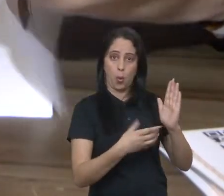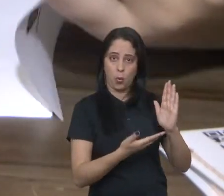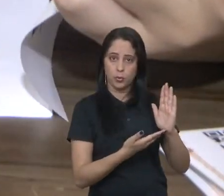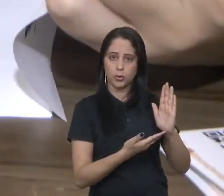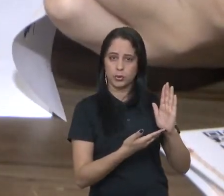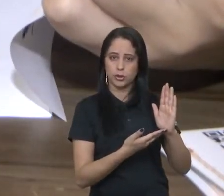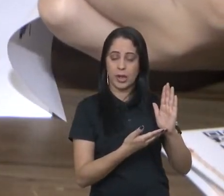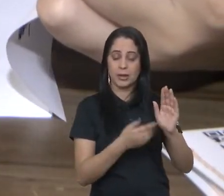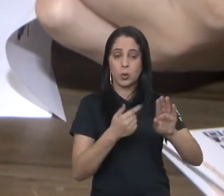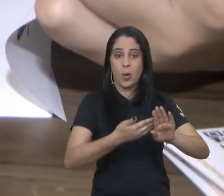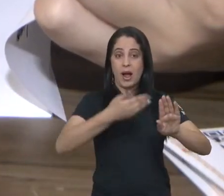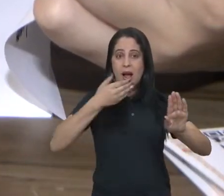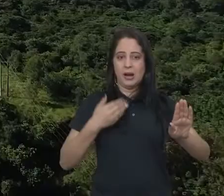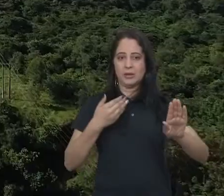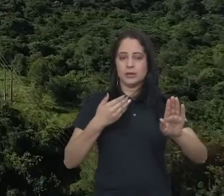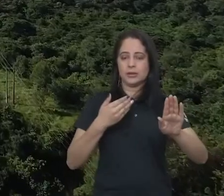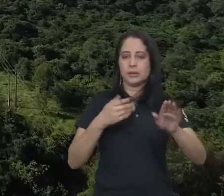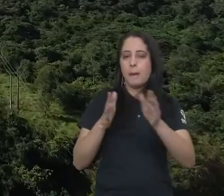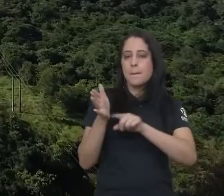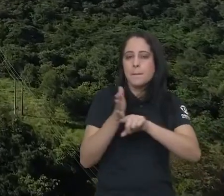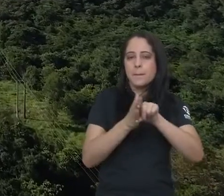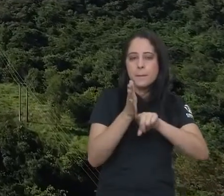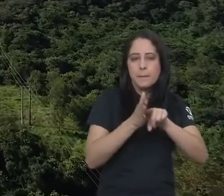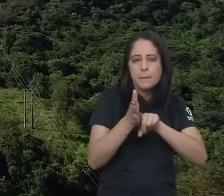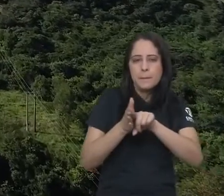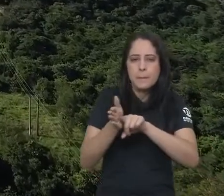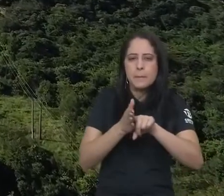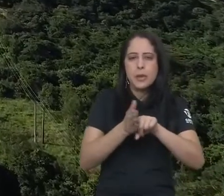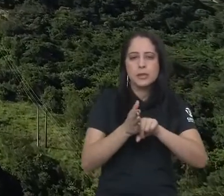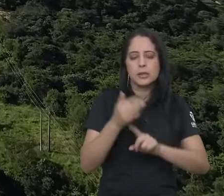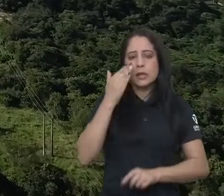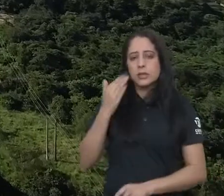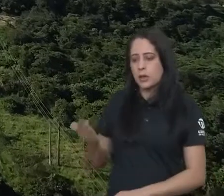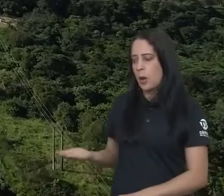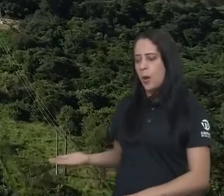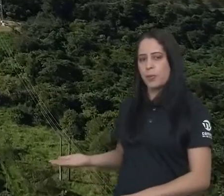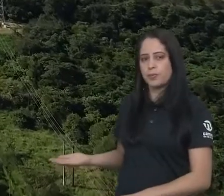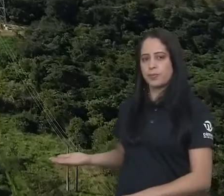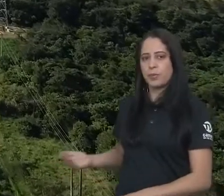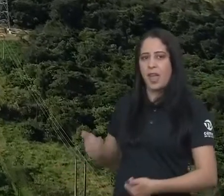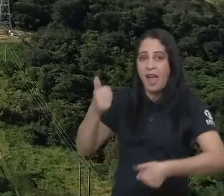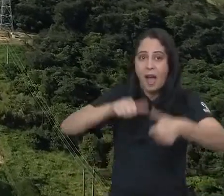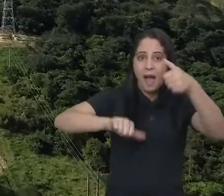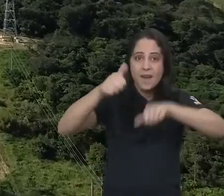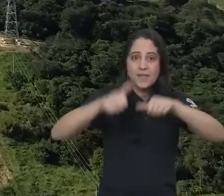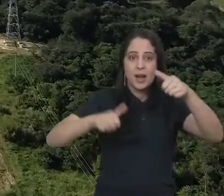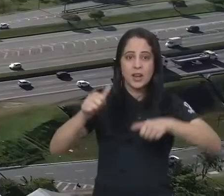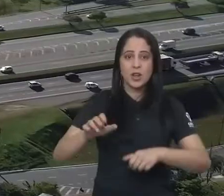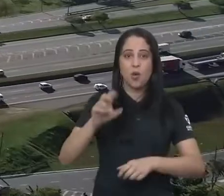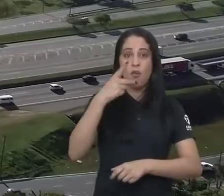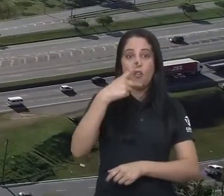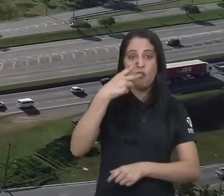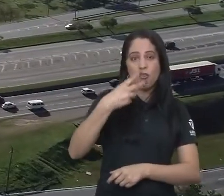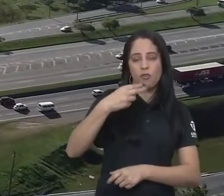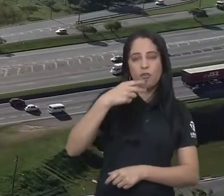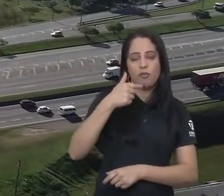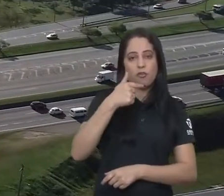numa pesquisa realizada pela Escala Brasil 360, que avaliou 27 estados e